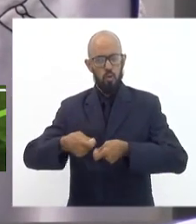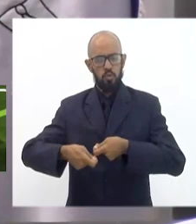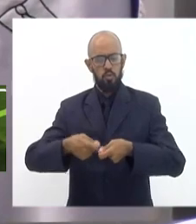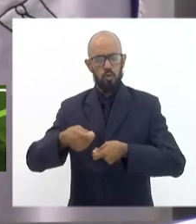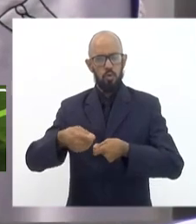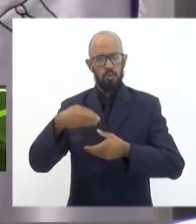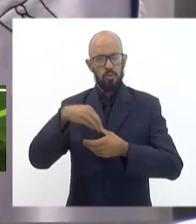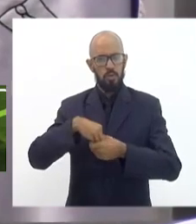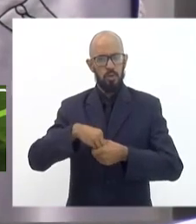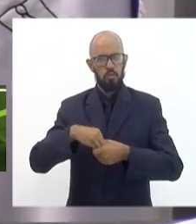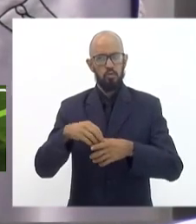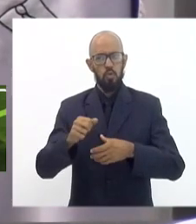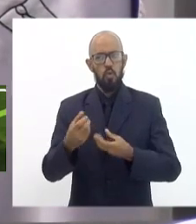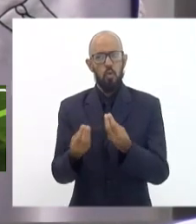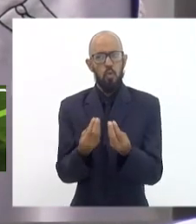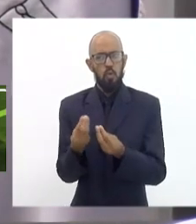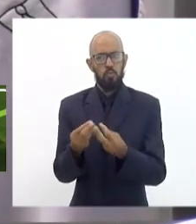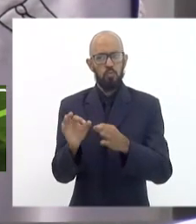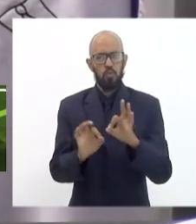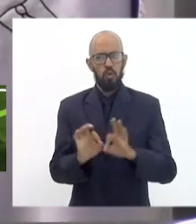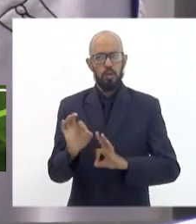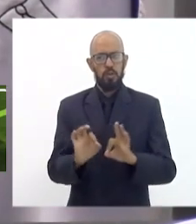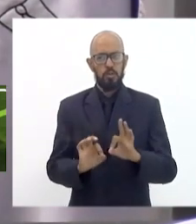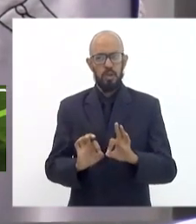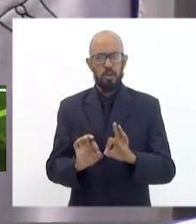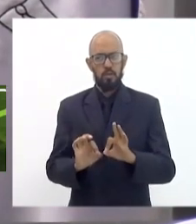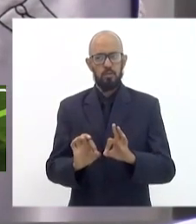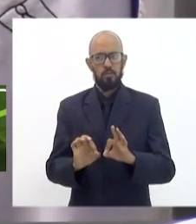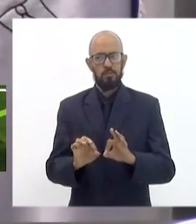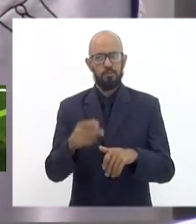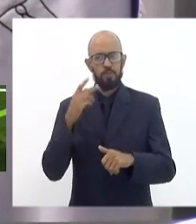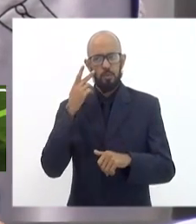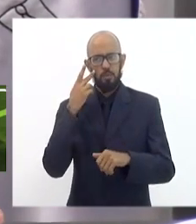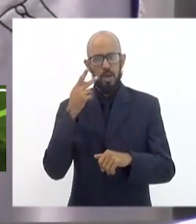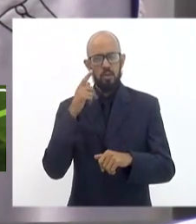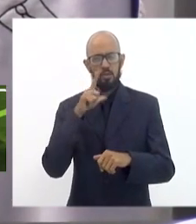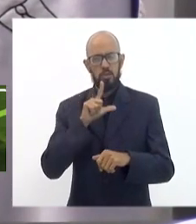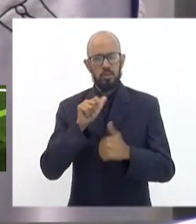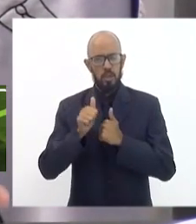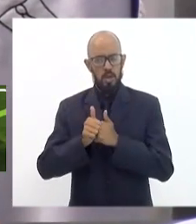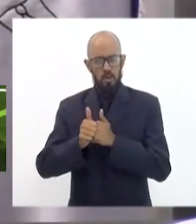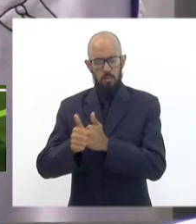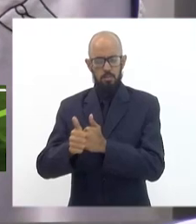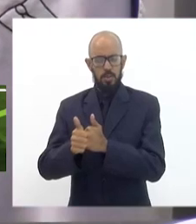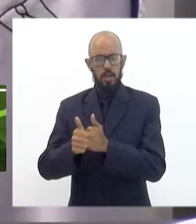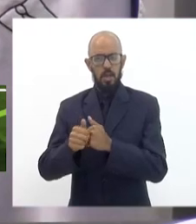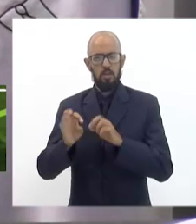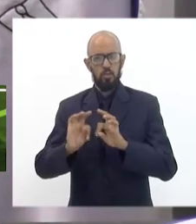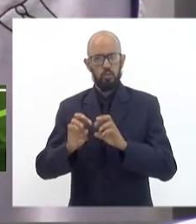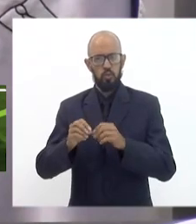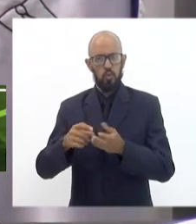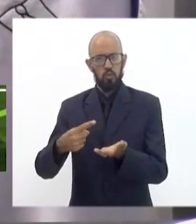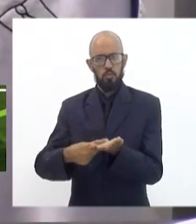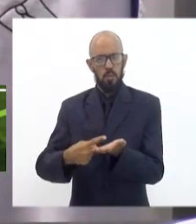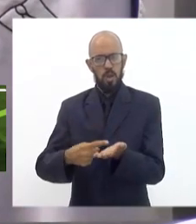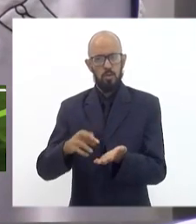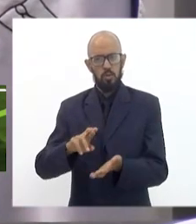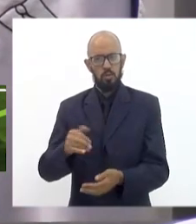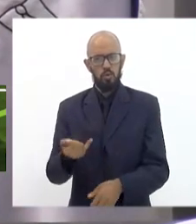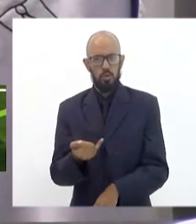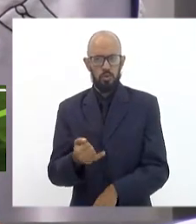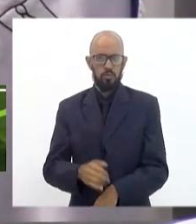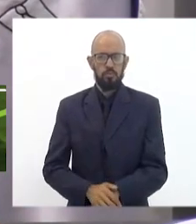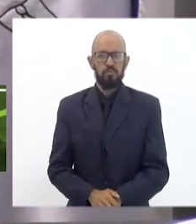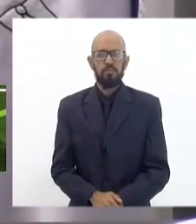se organizaram para monitorar acompanhar enfim o pacto RJ